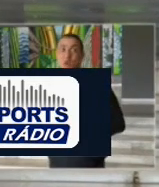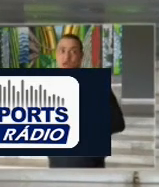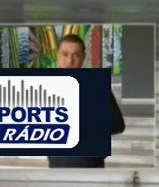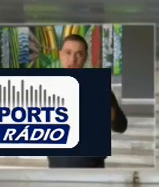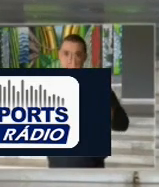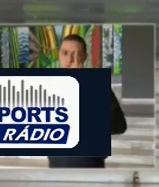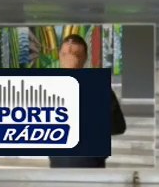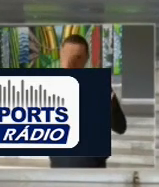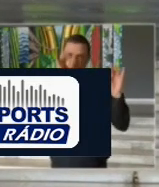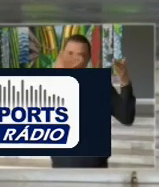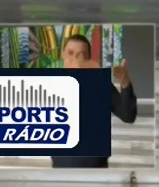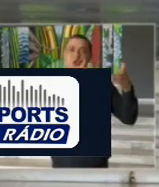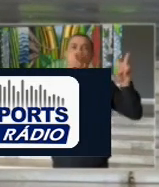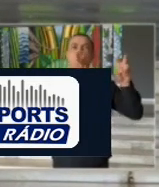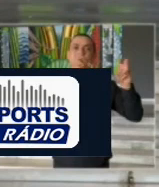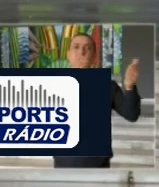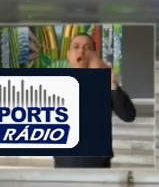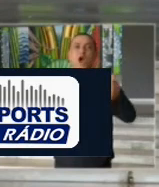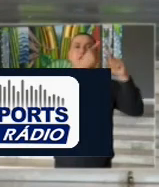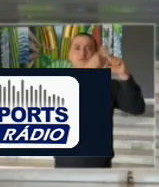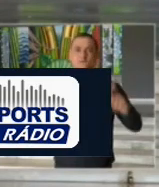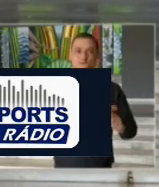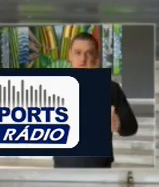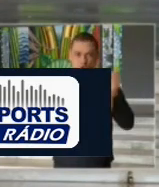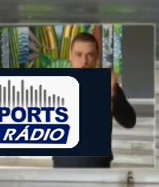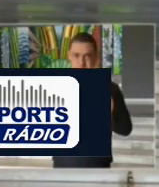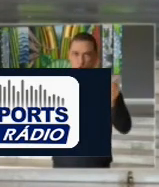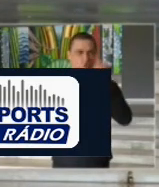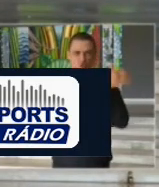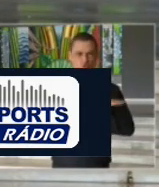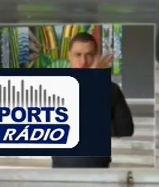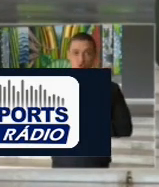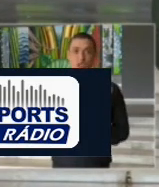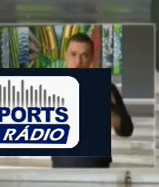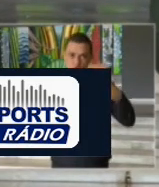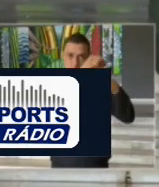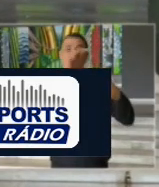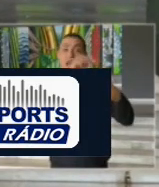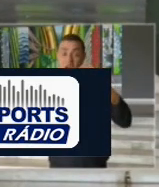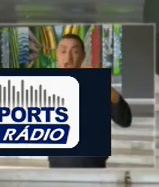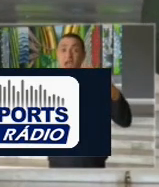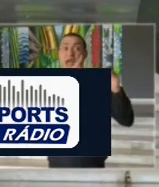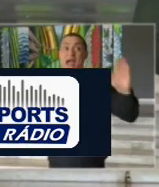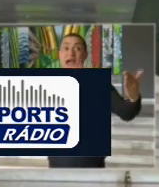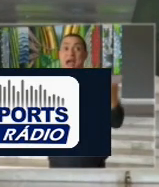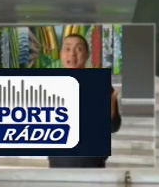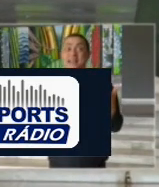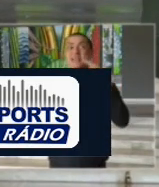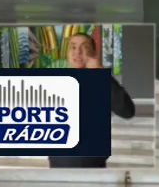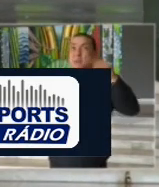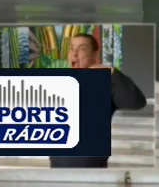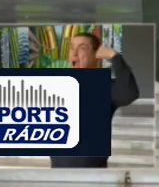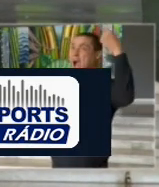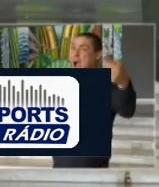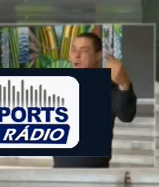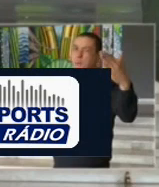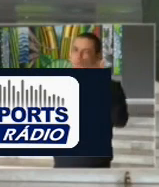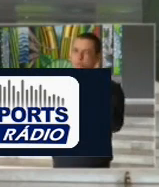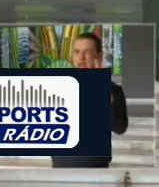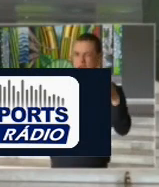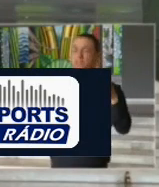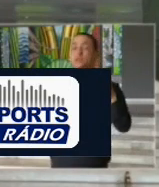relator específico para o tema do futebol e do esporte de maneira geral. Até o final da semana que vem, no mais